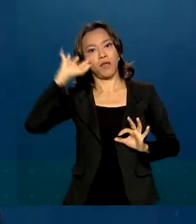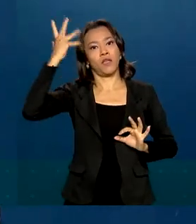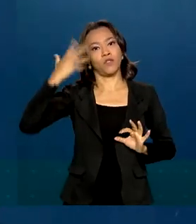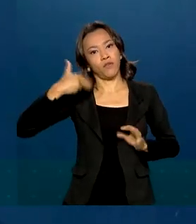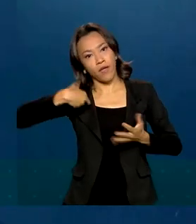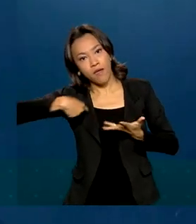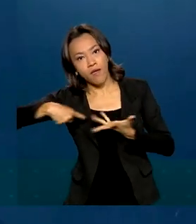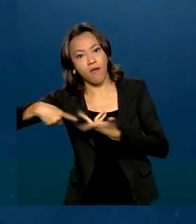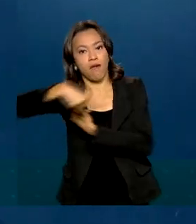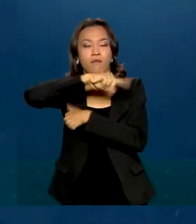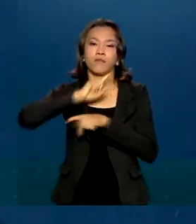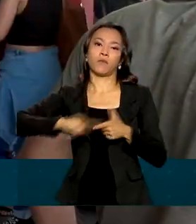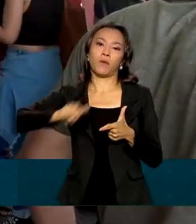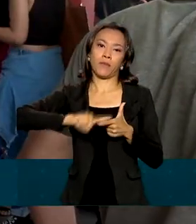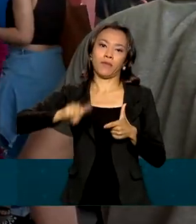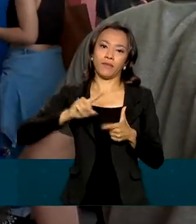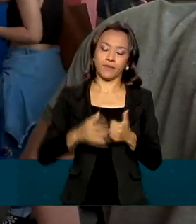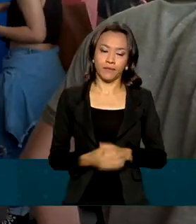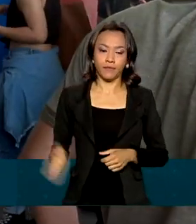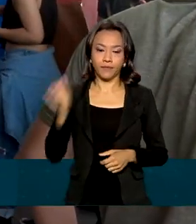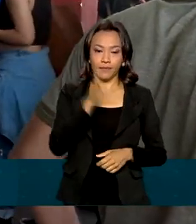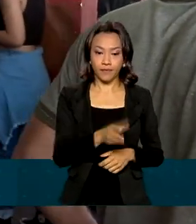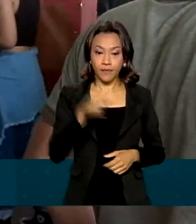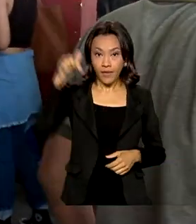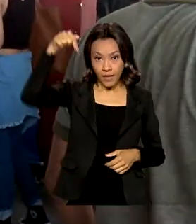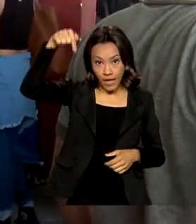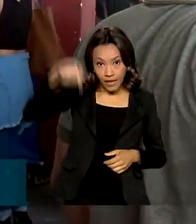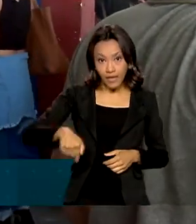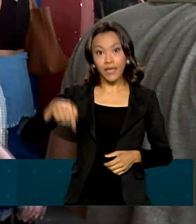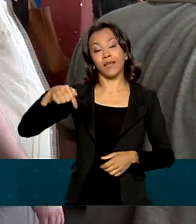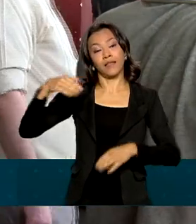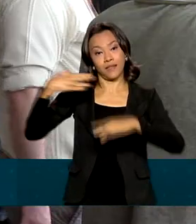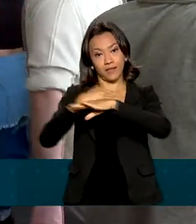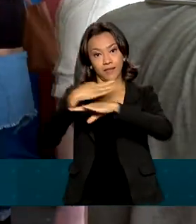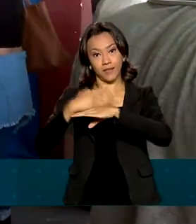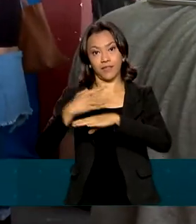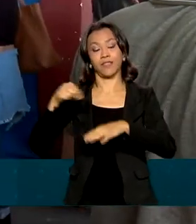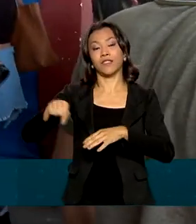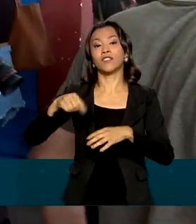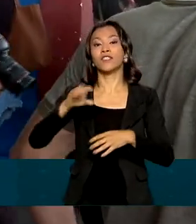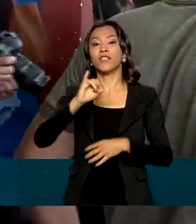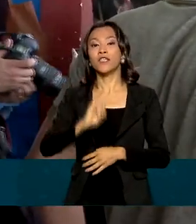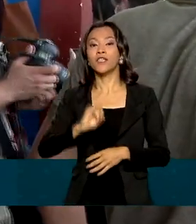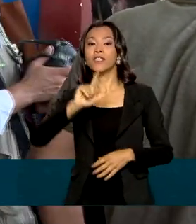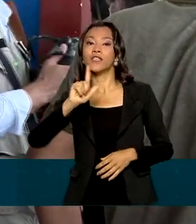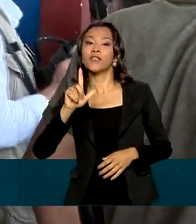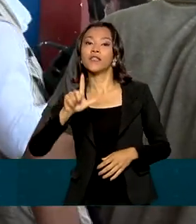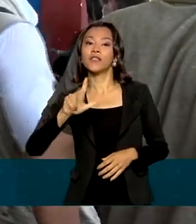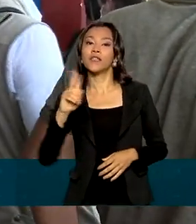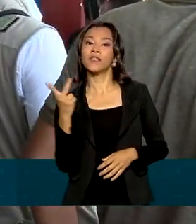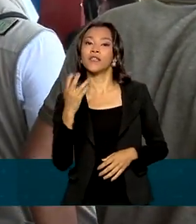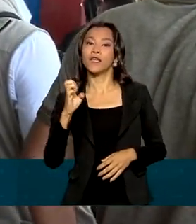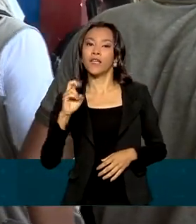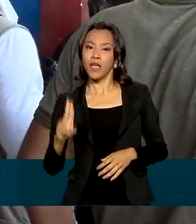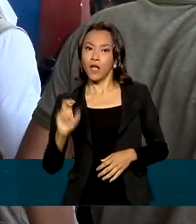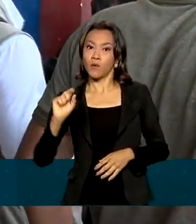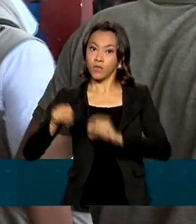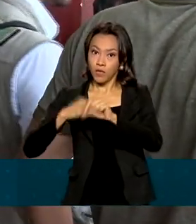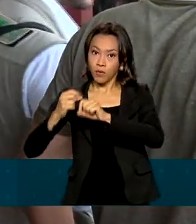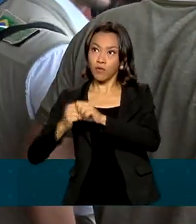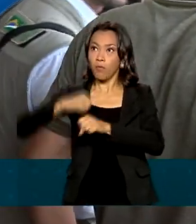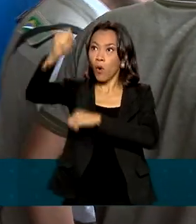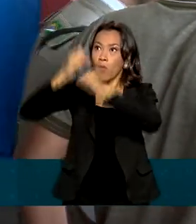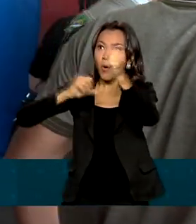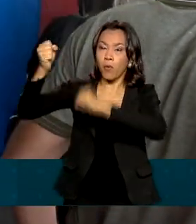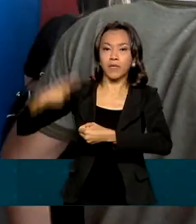ele tem uma visão generalista. Daqui de Ilhéus, os médicos seguem para as cidades baianas que decretaram situação de